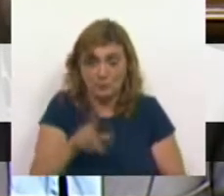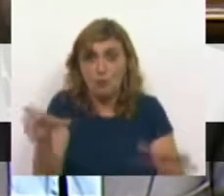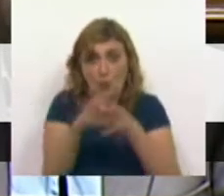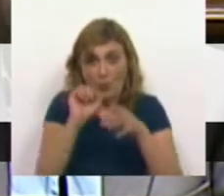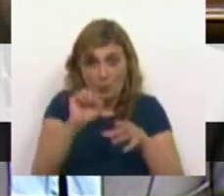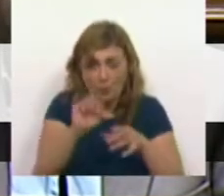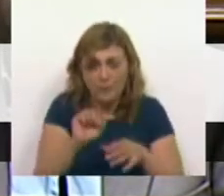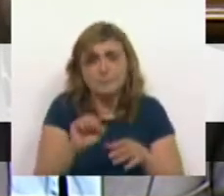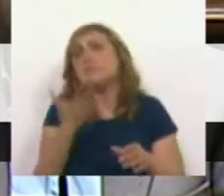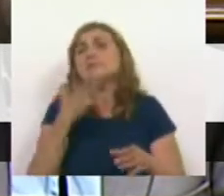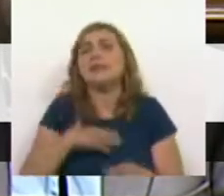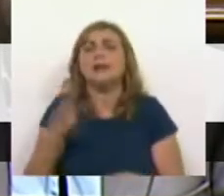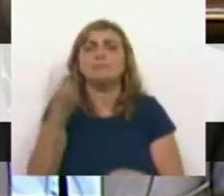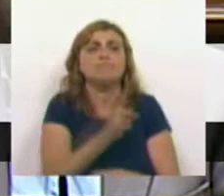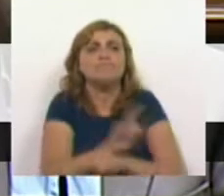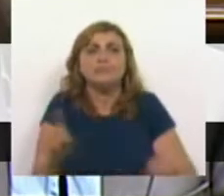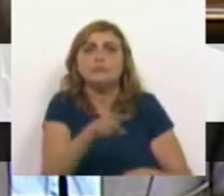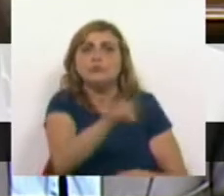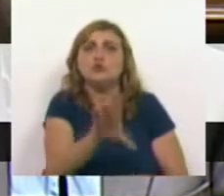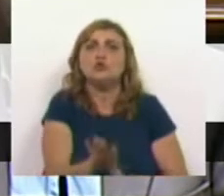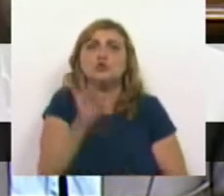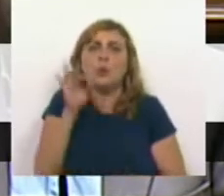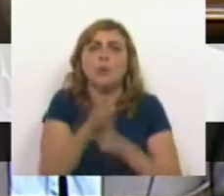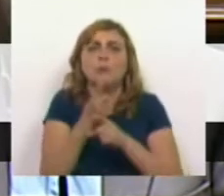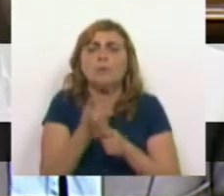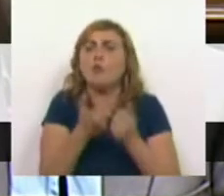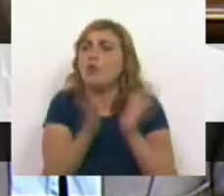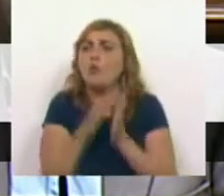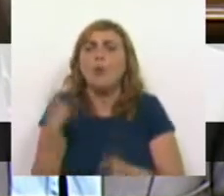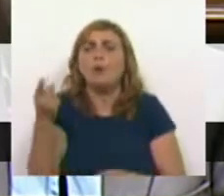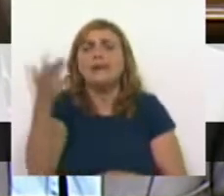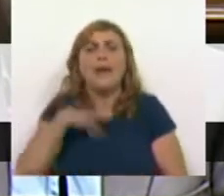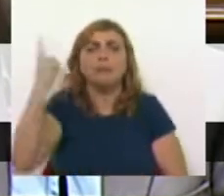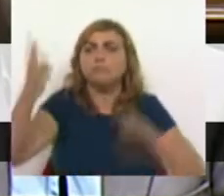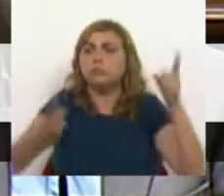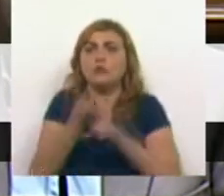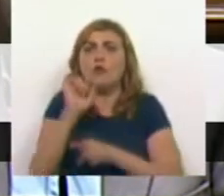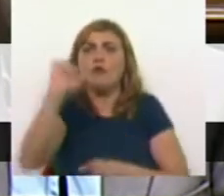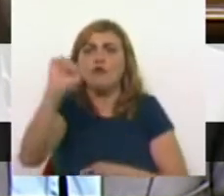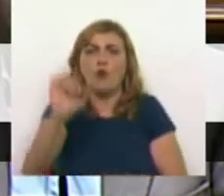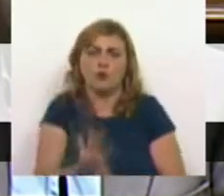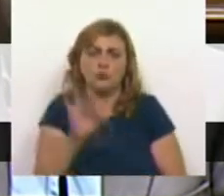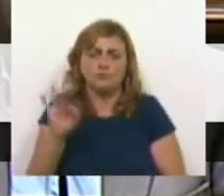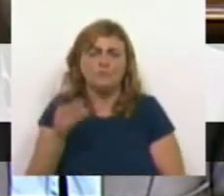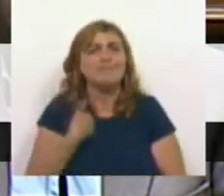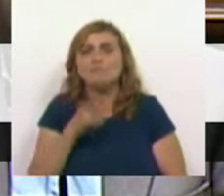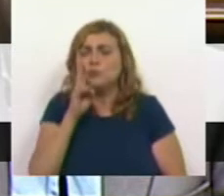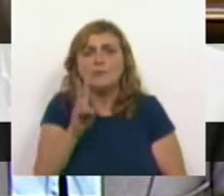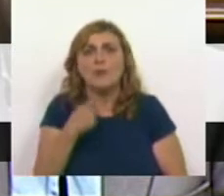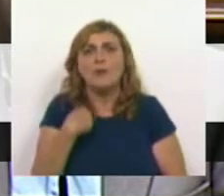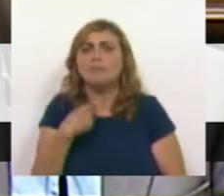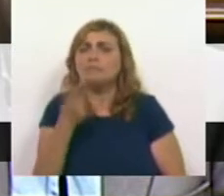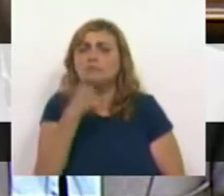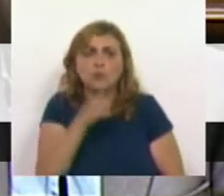grupo parlamentar querem impedir a escolha para a todos poderem impor as vossas escolhas. Não vemos nem